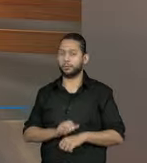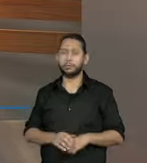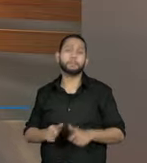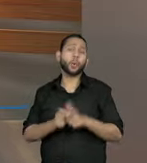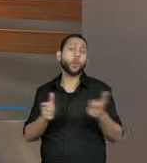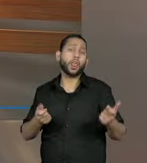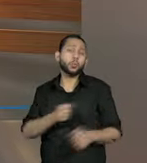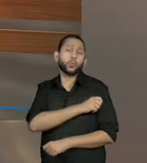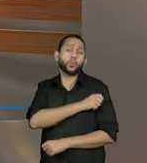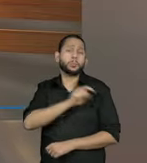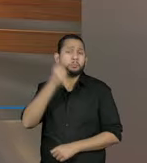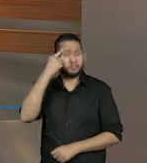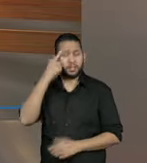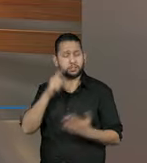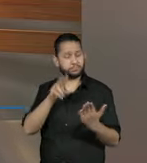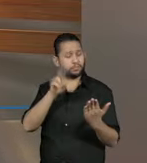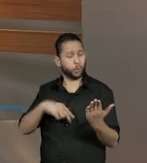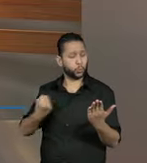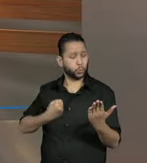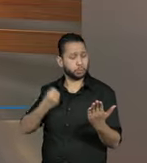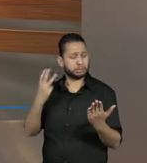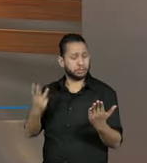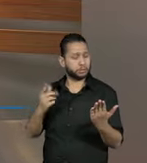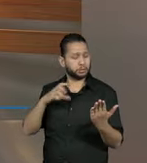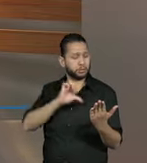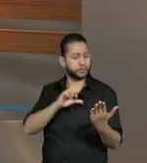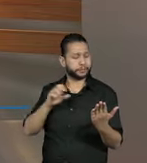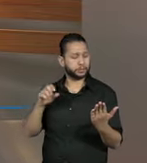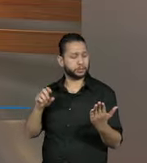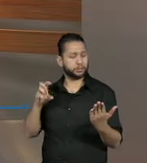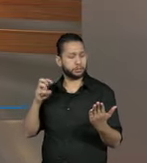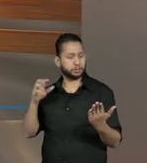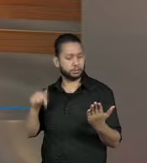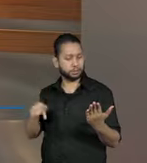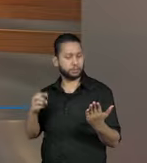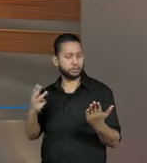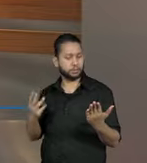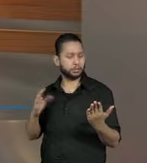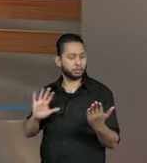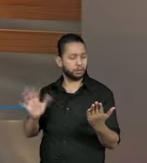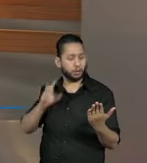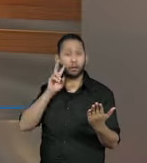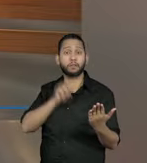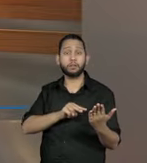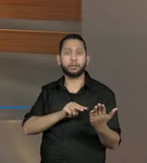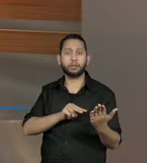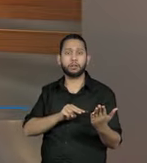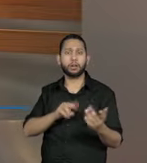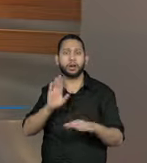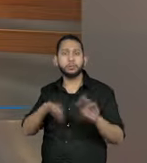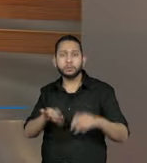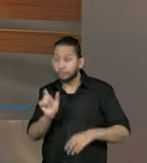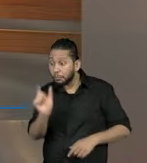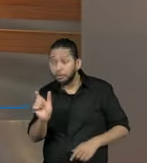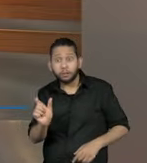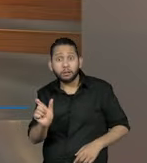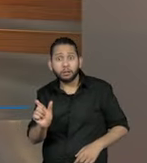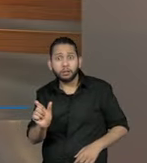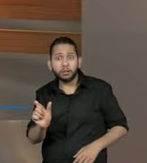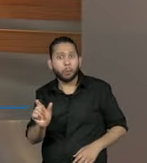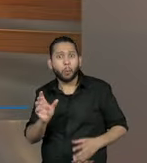geral, ele está acostumado a visualizar os números, o numeral. E ele sente ainda um pouco de dificuldade quando vem assim